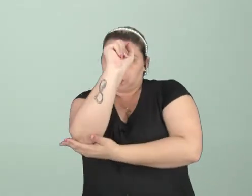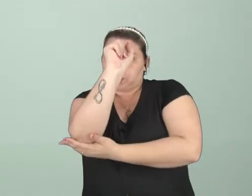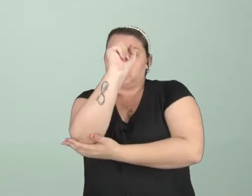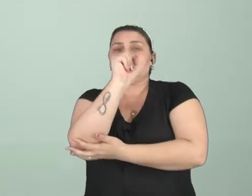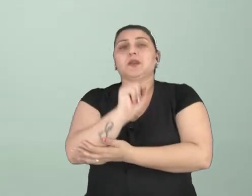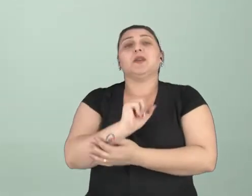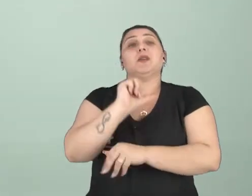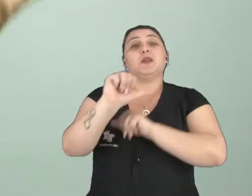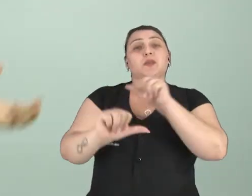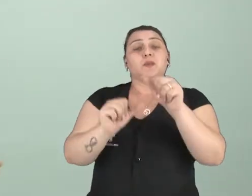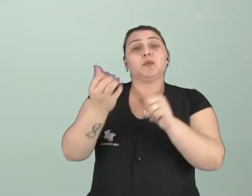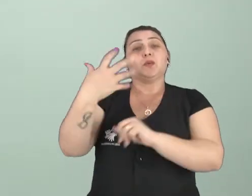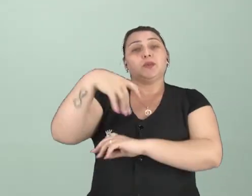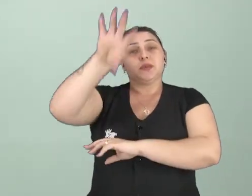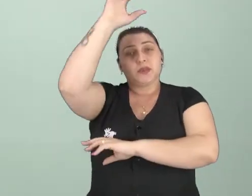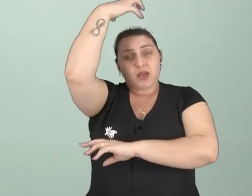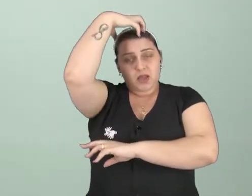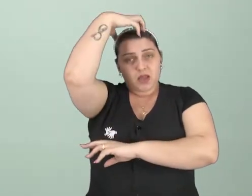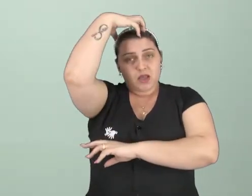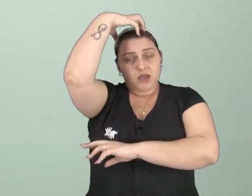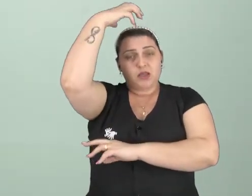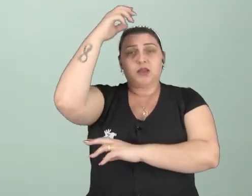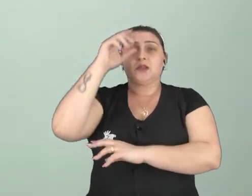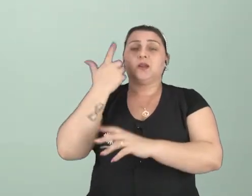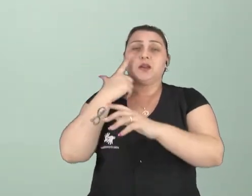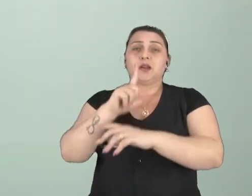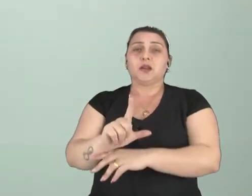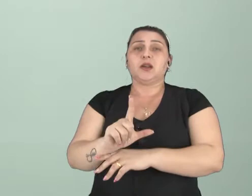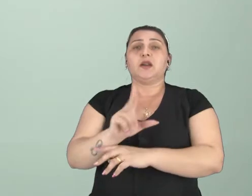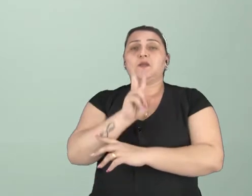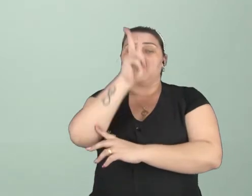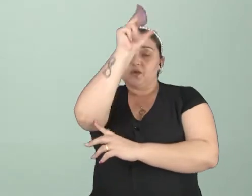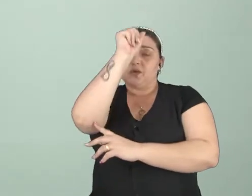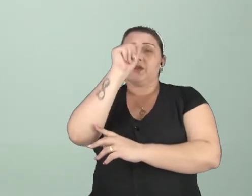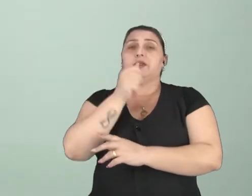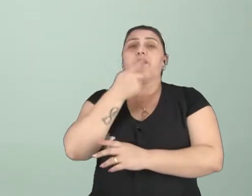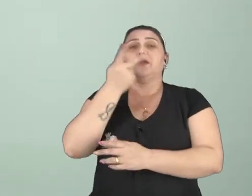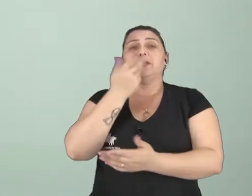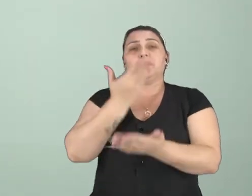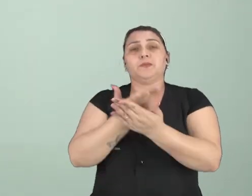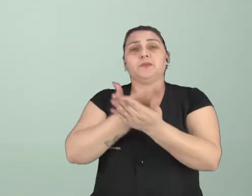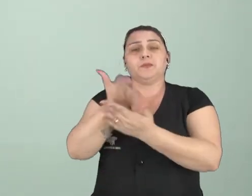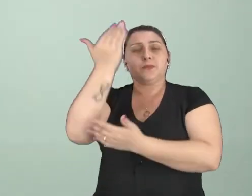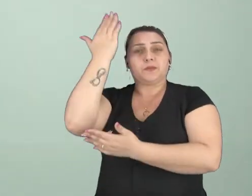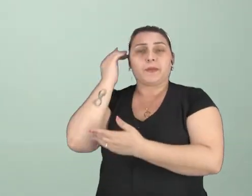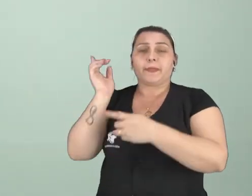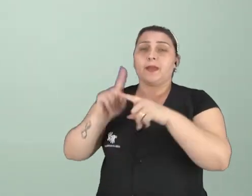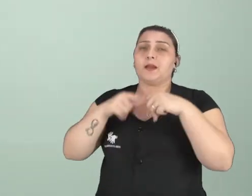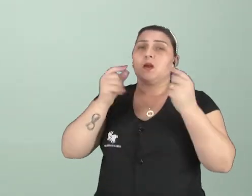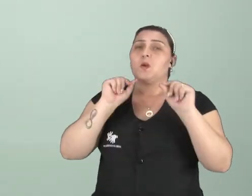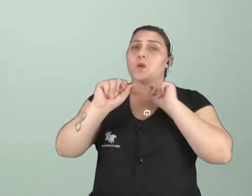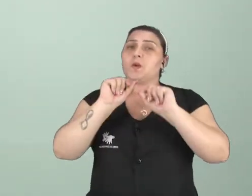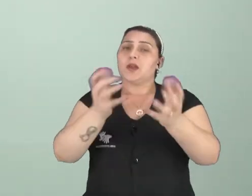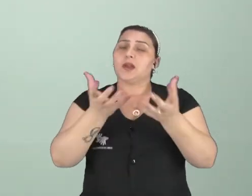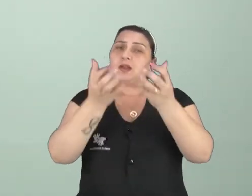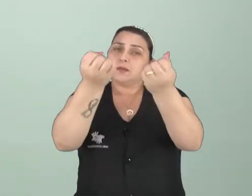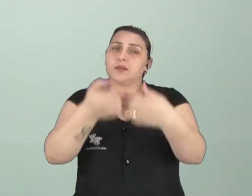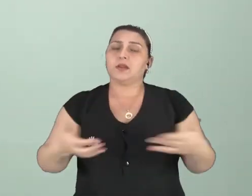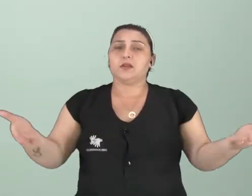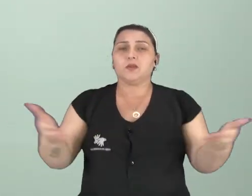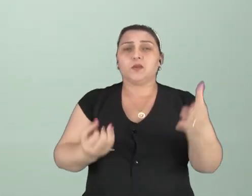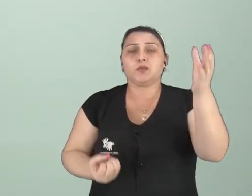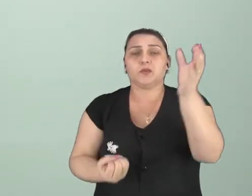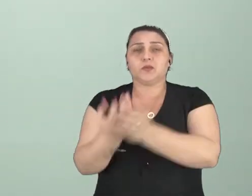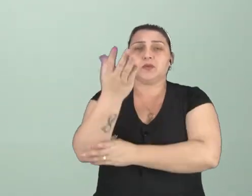aí que foi centralizado nas mãos dos reis e os reis ganharam poder, como a gente falou na aula passada. Mas o que a gente quer abordar agora é